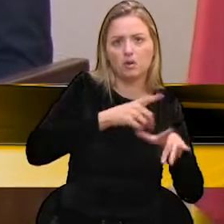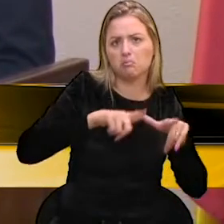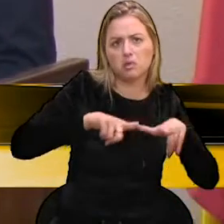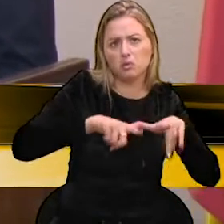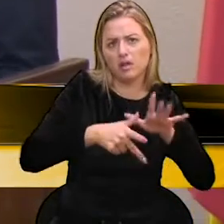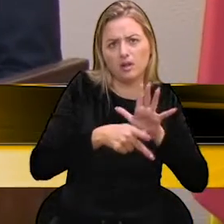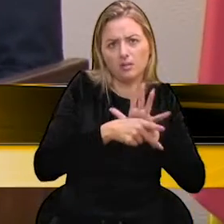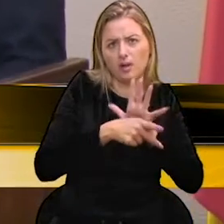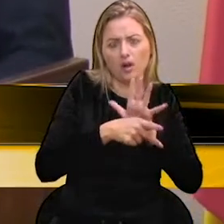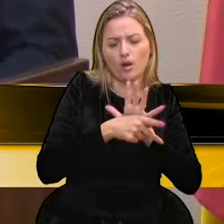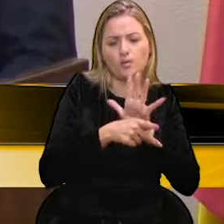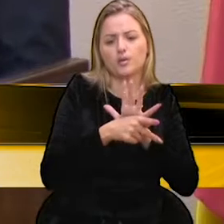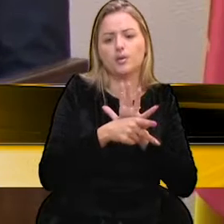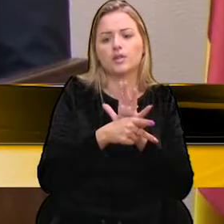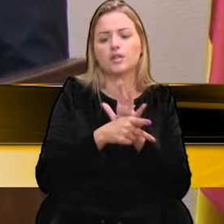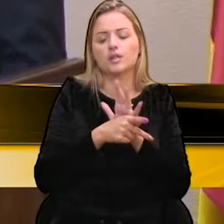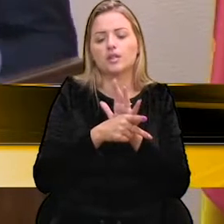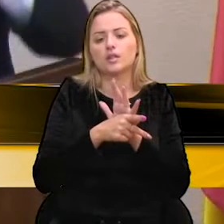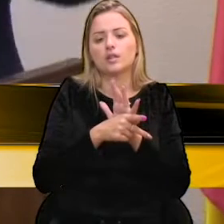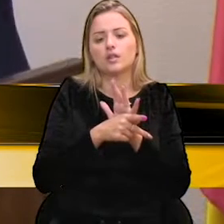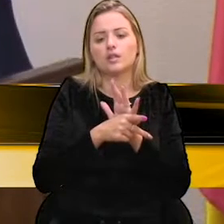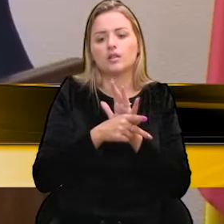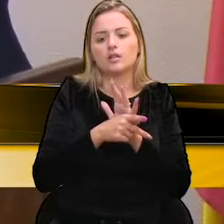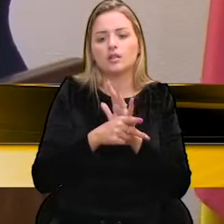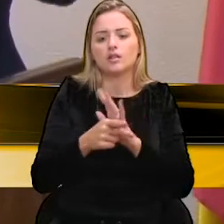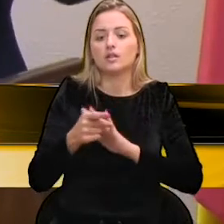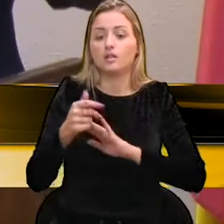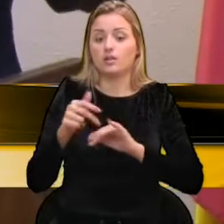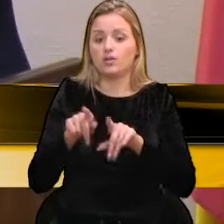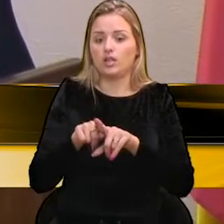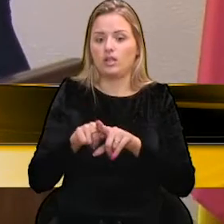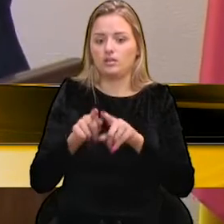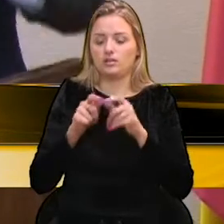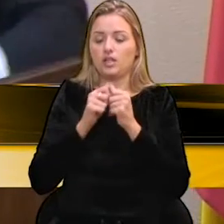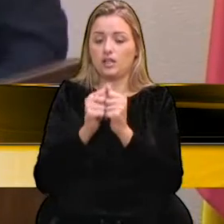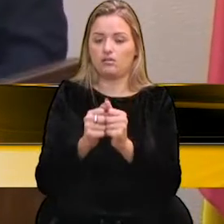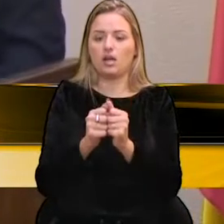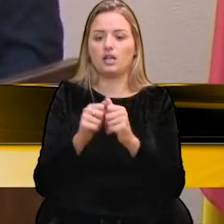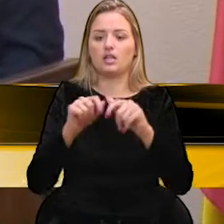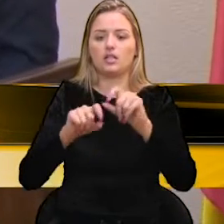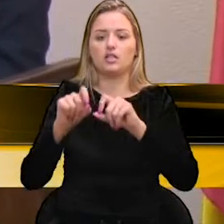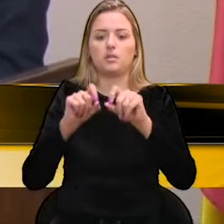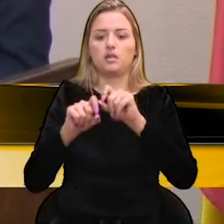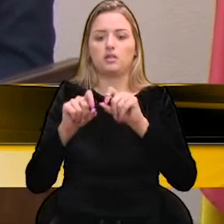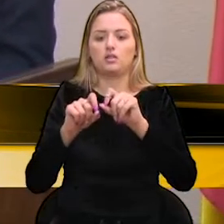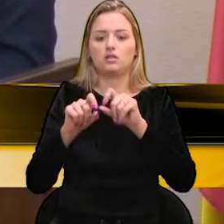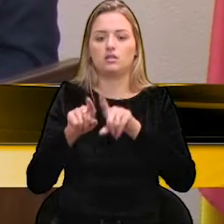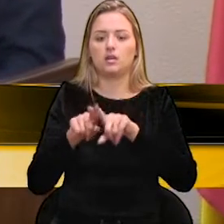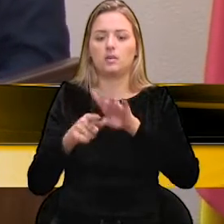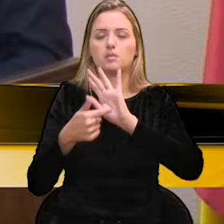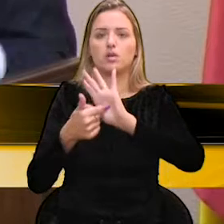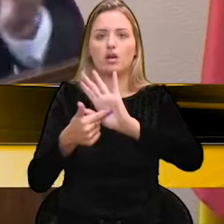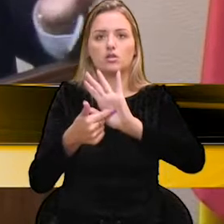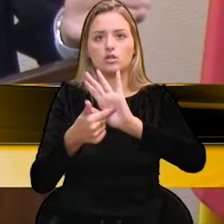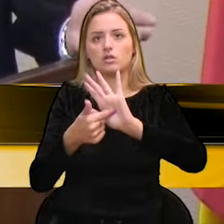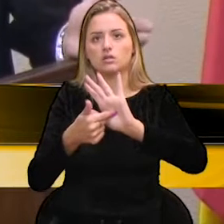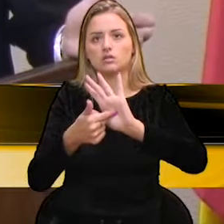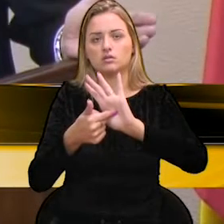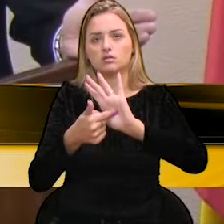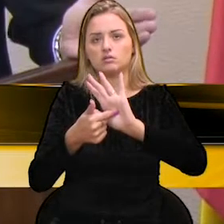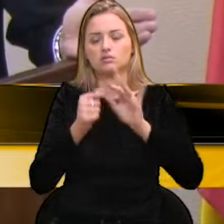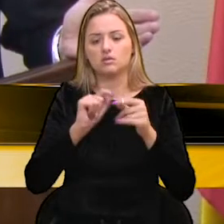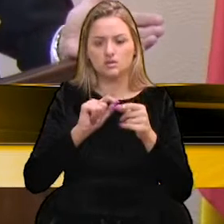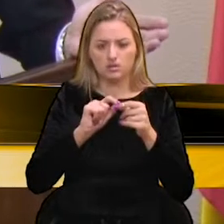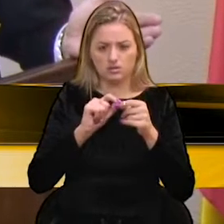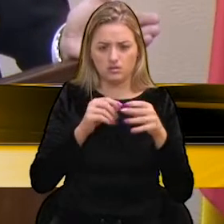segregadas, enfim, com uma espécie de corredores para não atrapalhar que a produção ocorra. e faça com que o